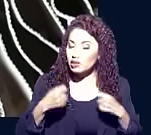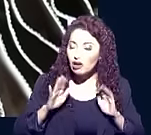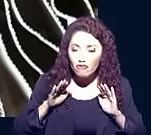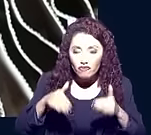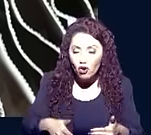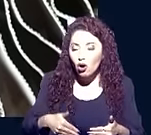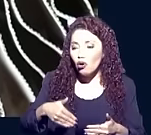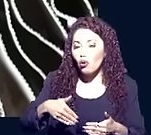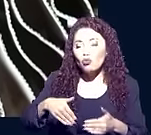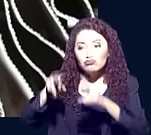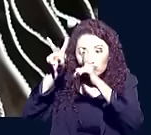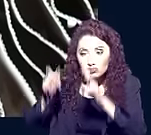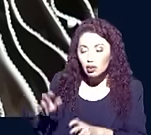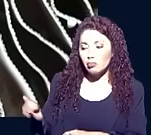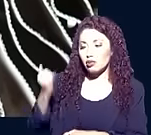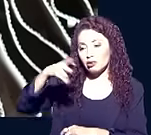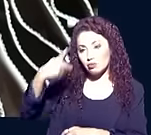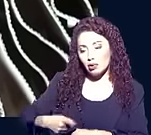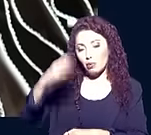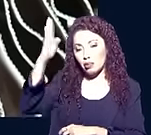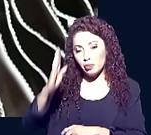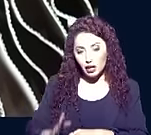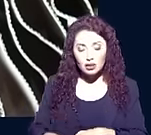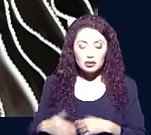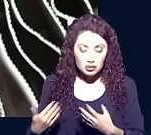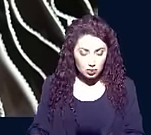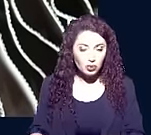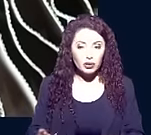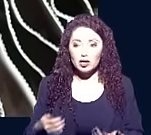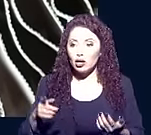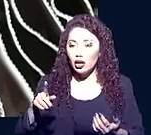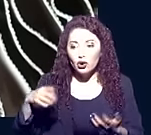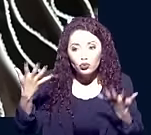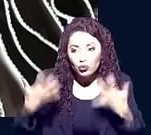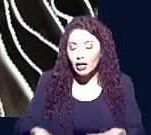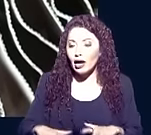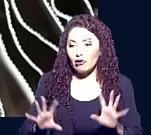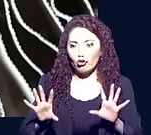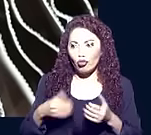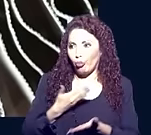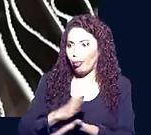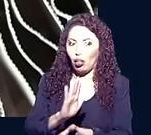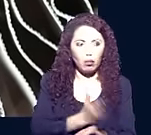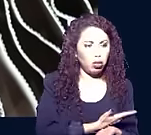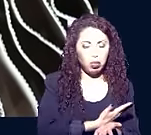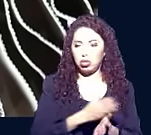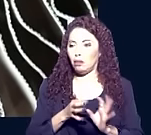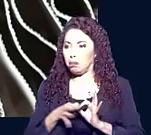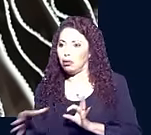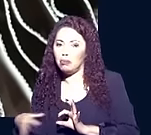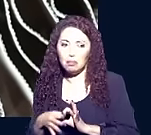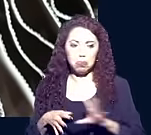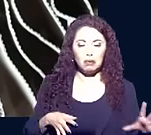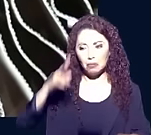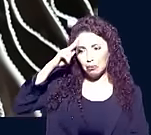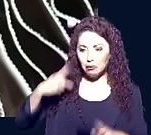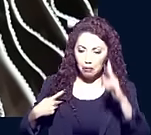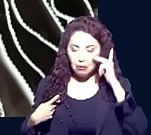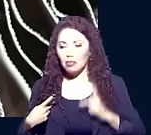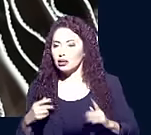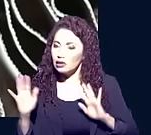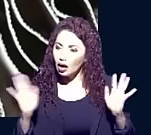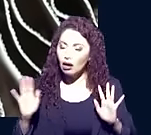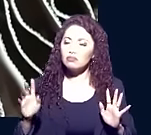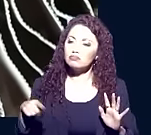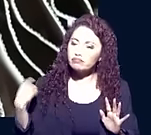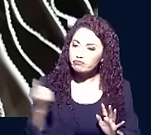e isso no que eu Não Vou permitir que o grupo se desagregou que pensamentos individuais diminuam a capacidade